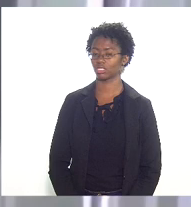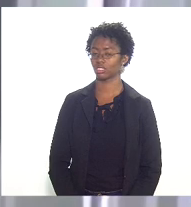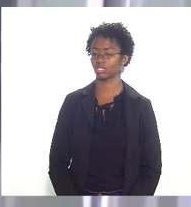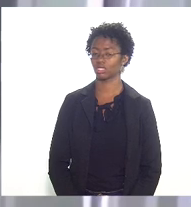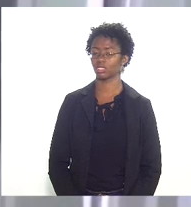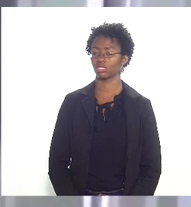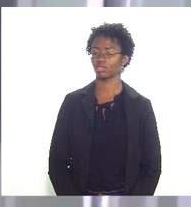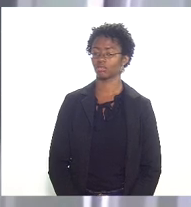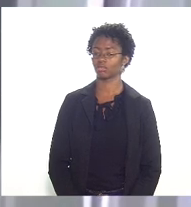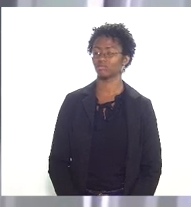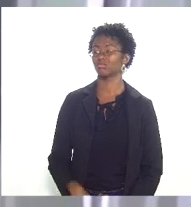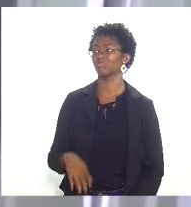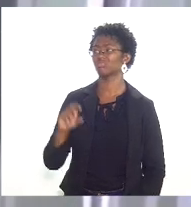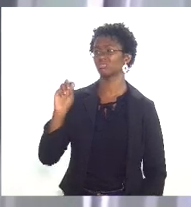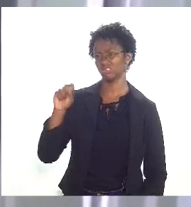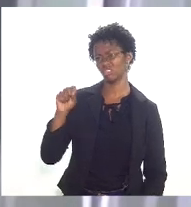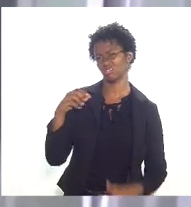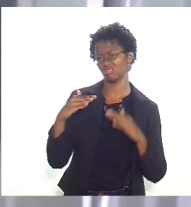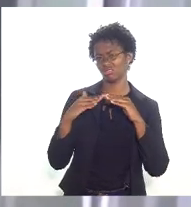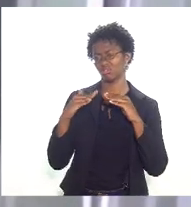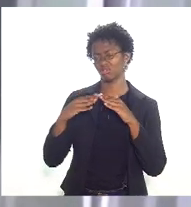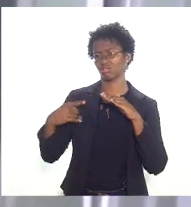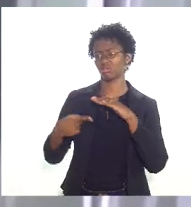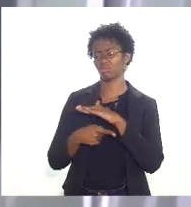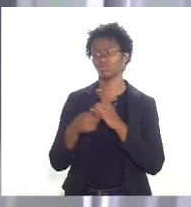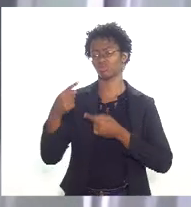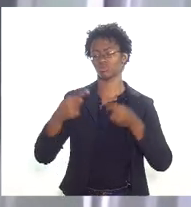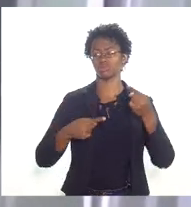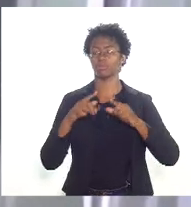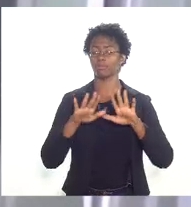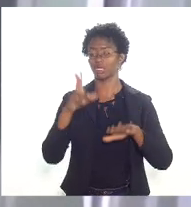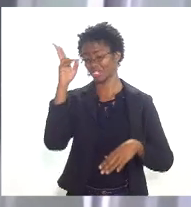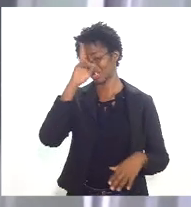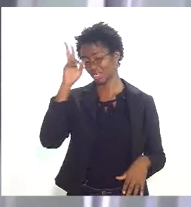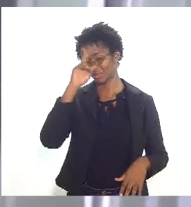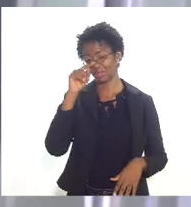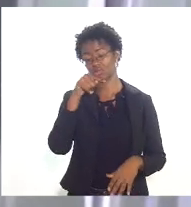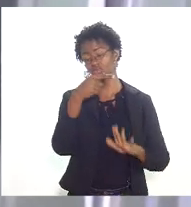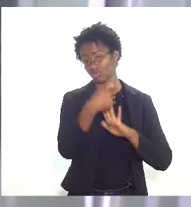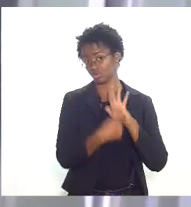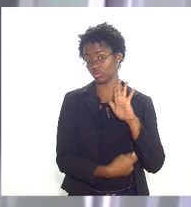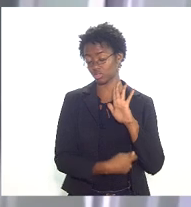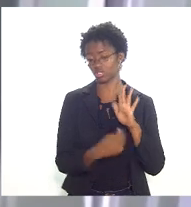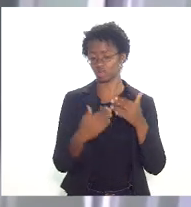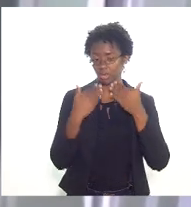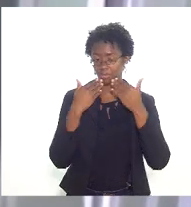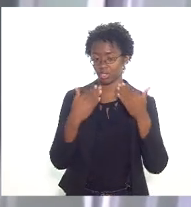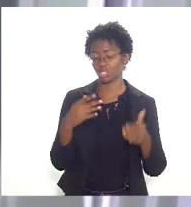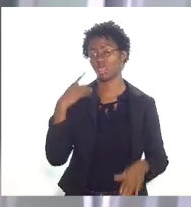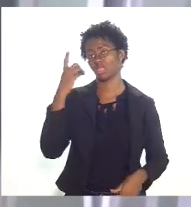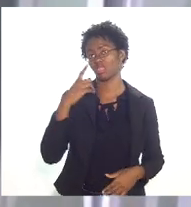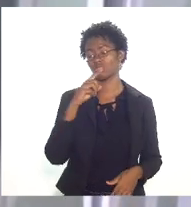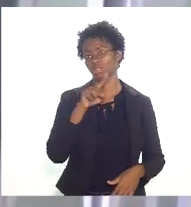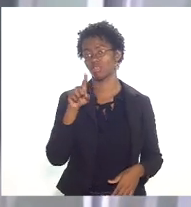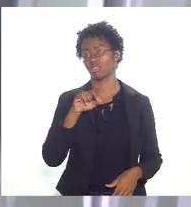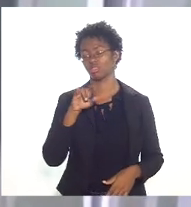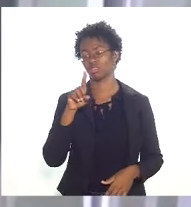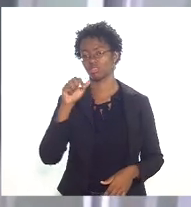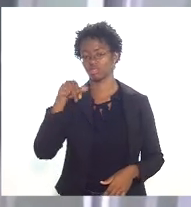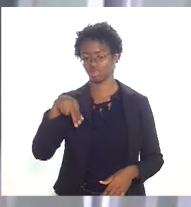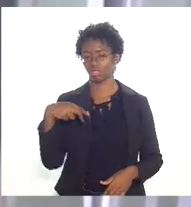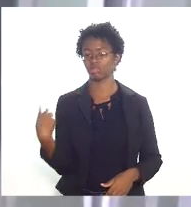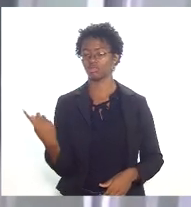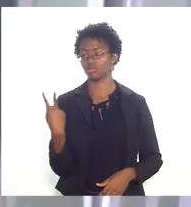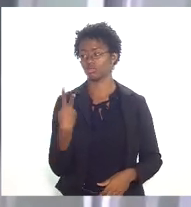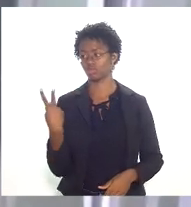um pouco mais a discussão lembrando porém seguinte o texto apresentado pela deputada zeidan que eu em vossa